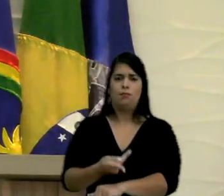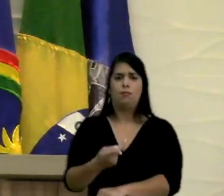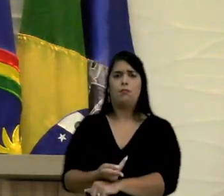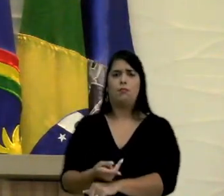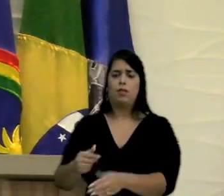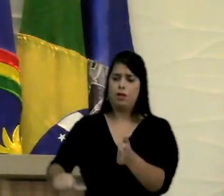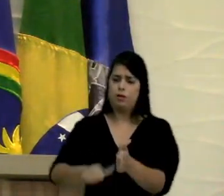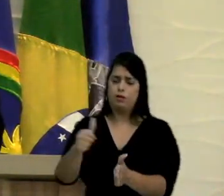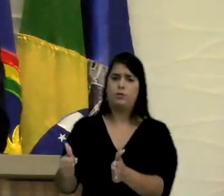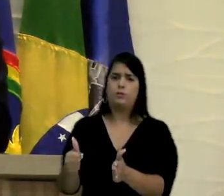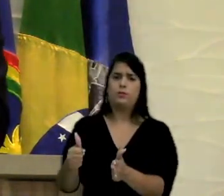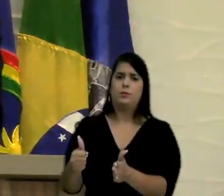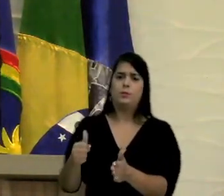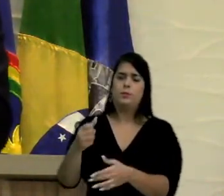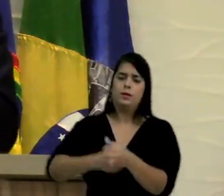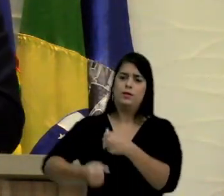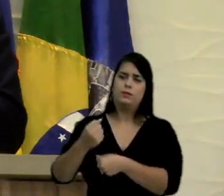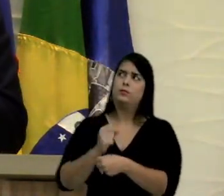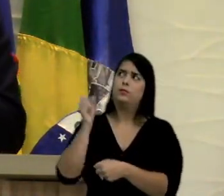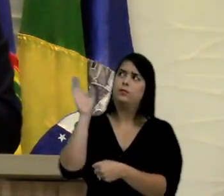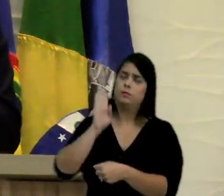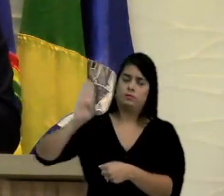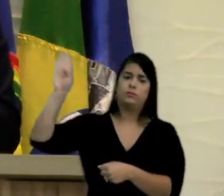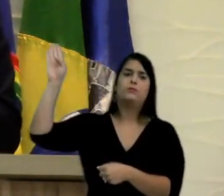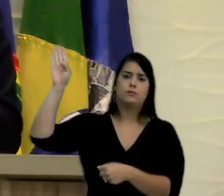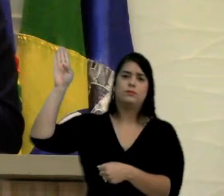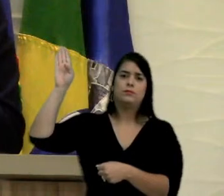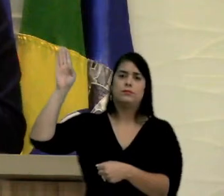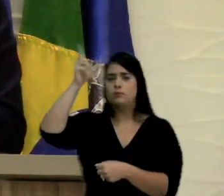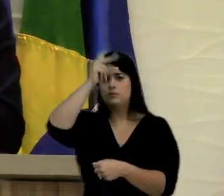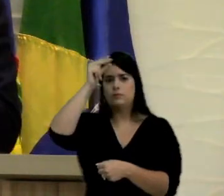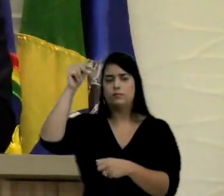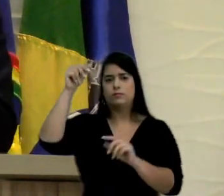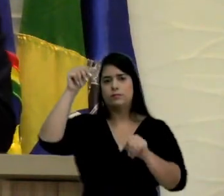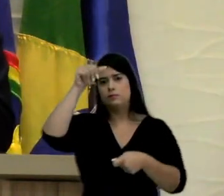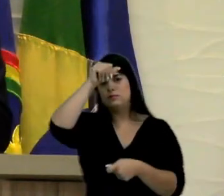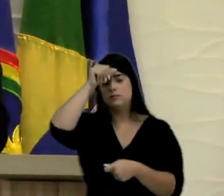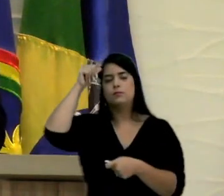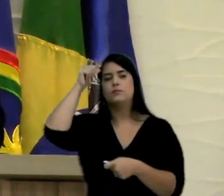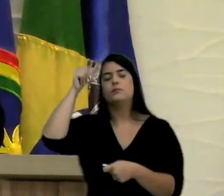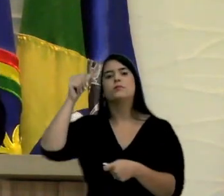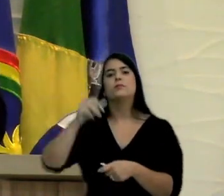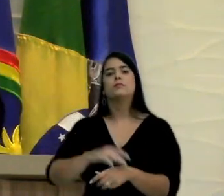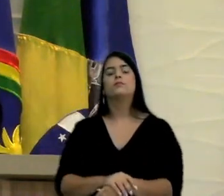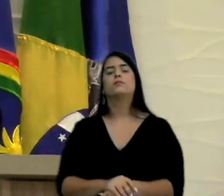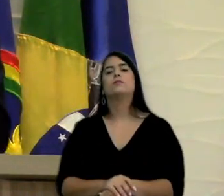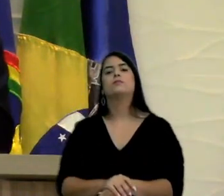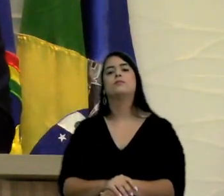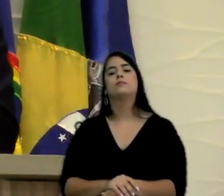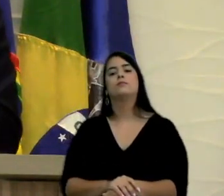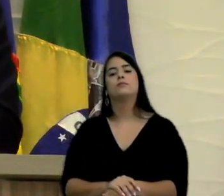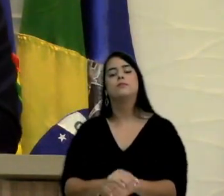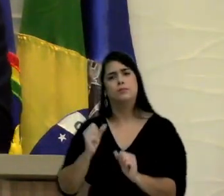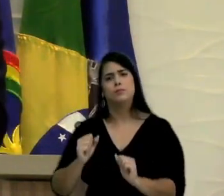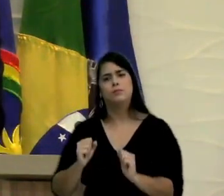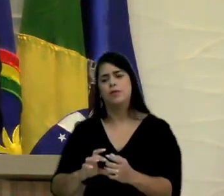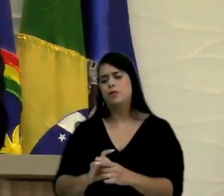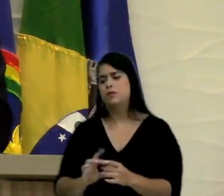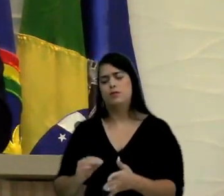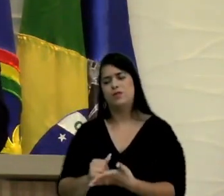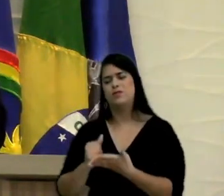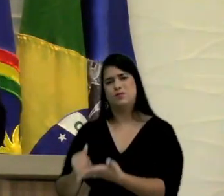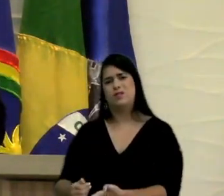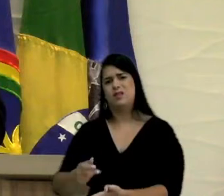de Mandato do prefeito batité e também a gente fazer O esgotamento sanitário do Povoado da pimenta para que a gente possa favorecer aquele povo que tá